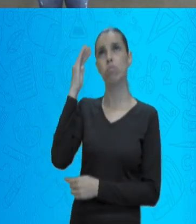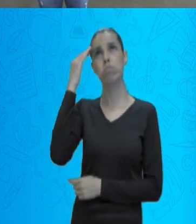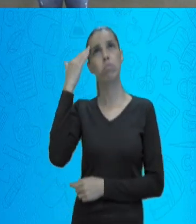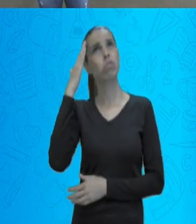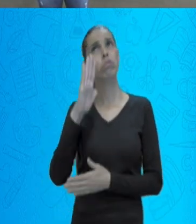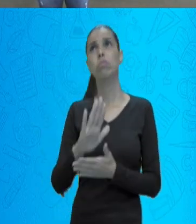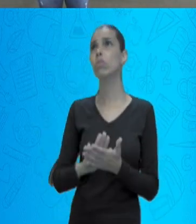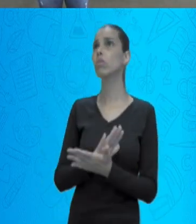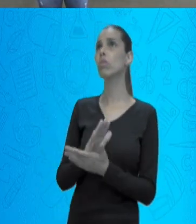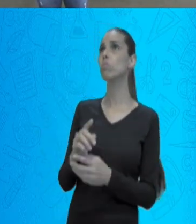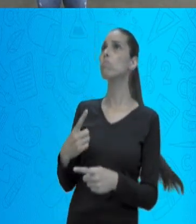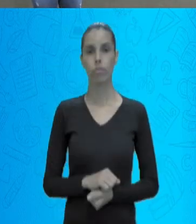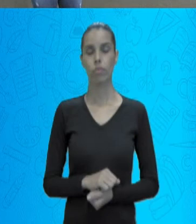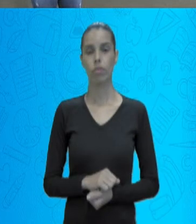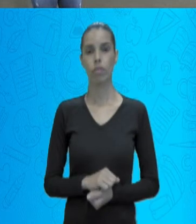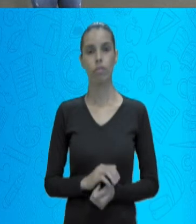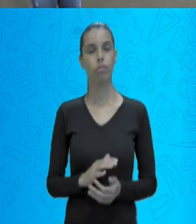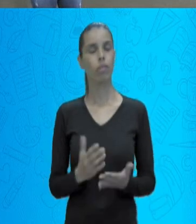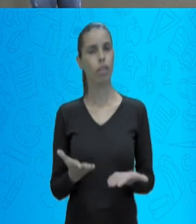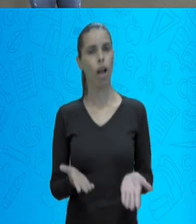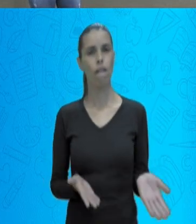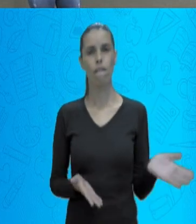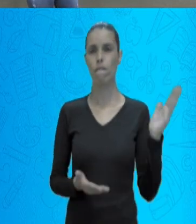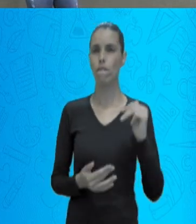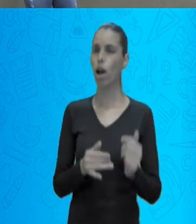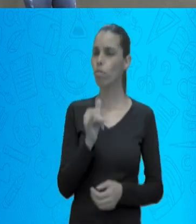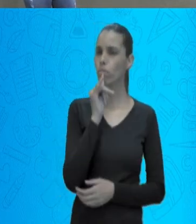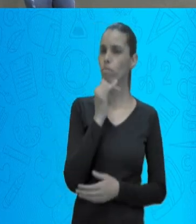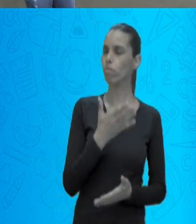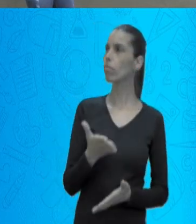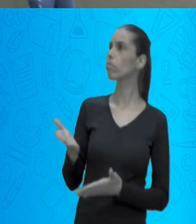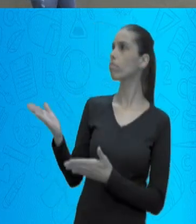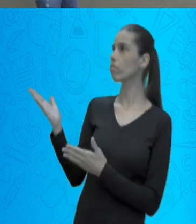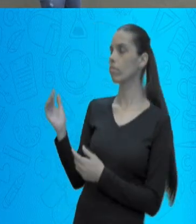quer dizer? Por quê? Então, vamos ao exemplo.